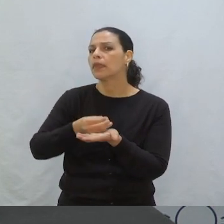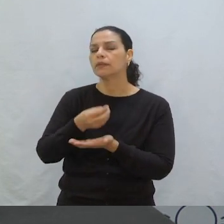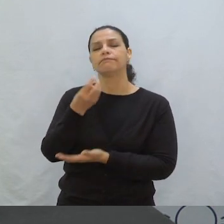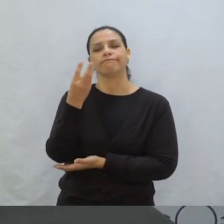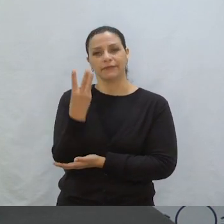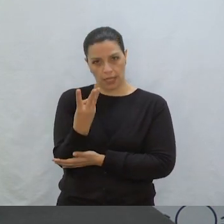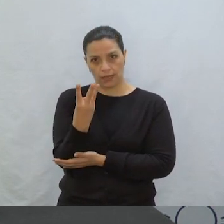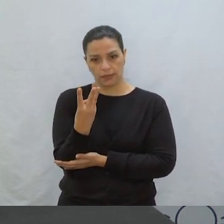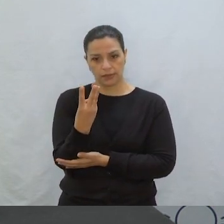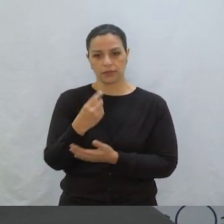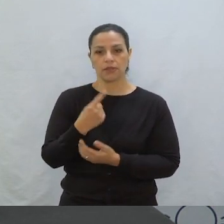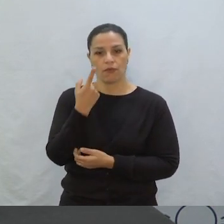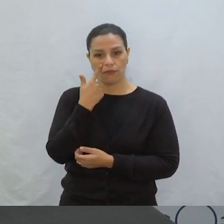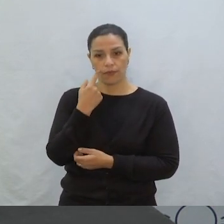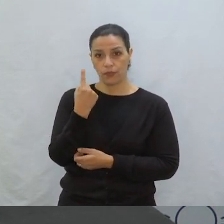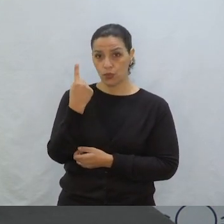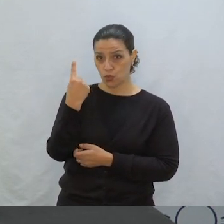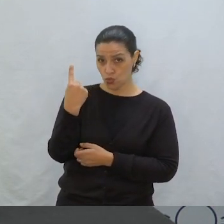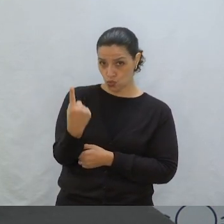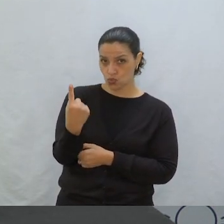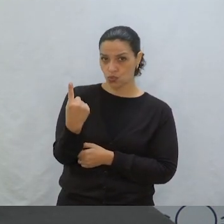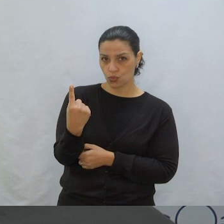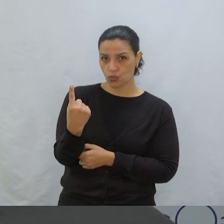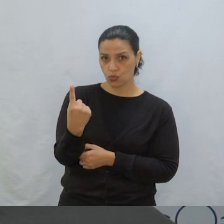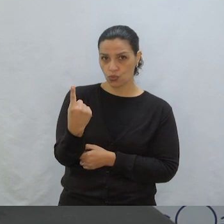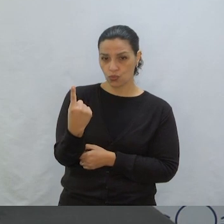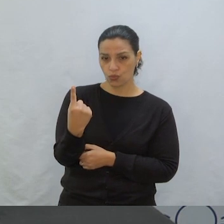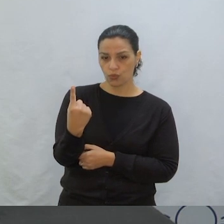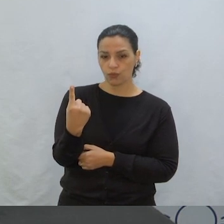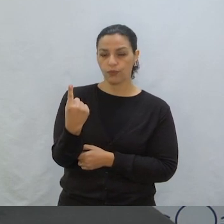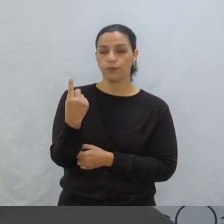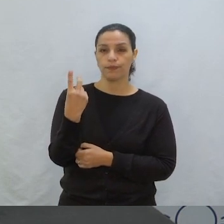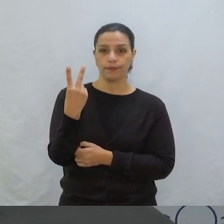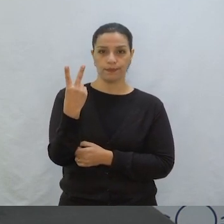tampinhas? 3 tampinhas. Então, vamos lá.